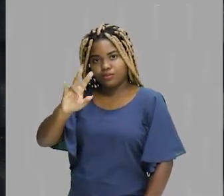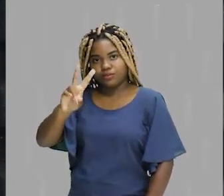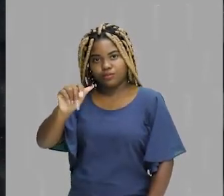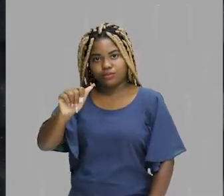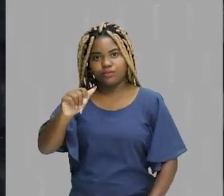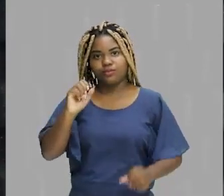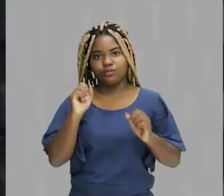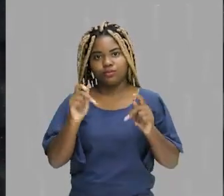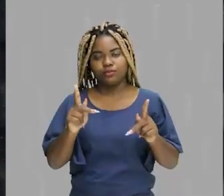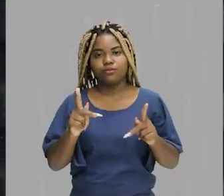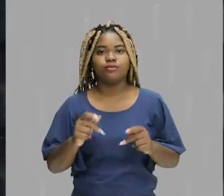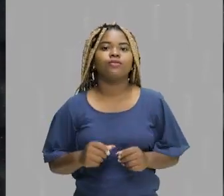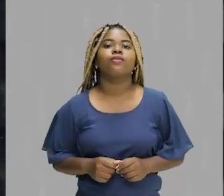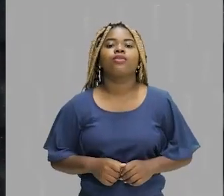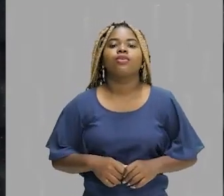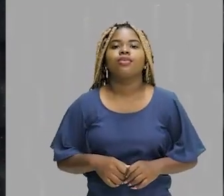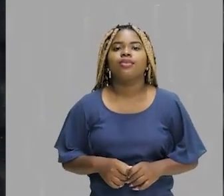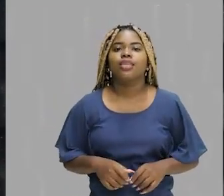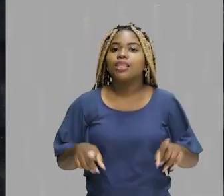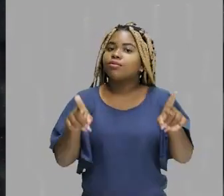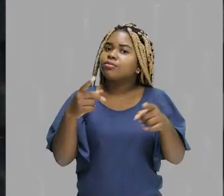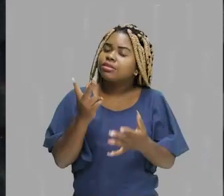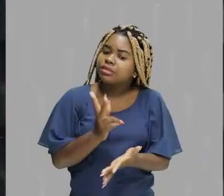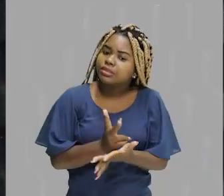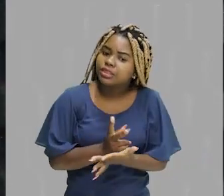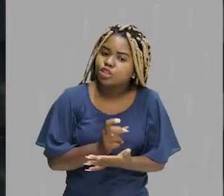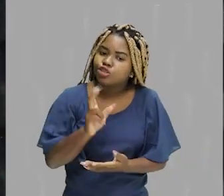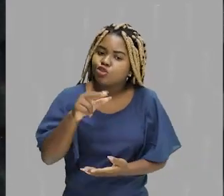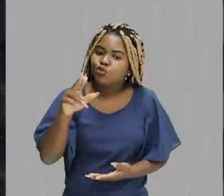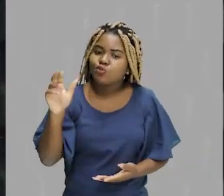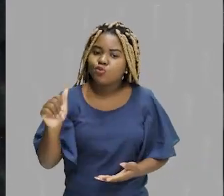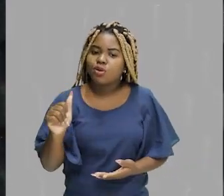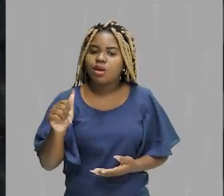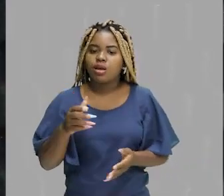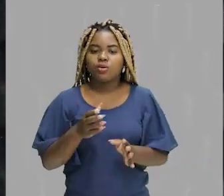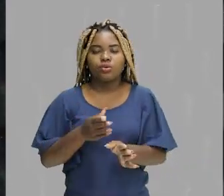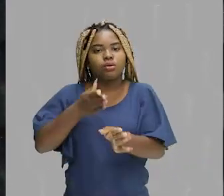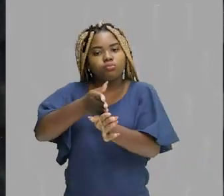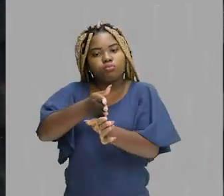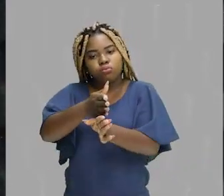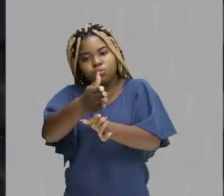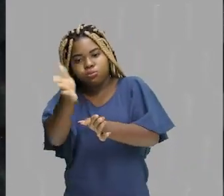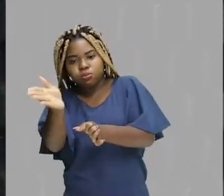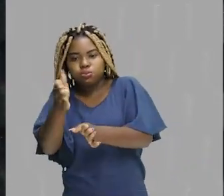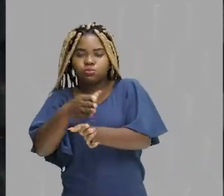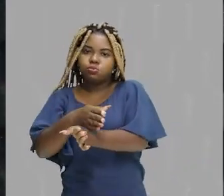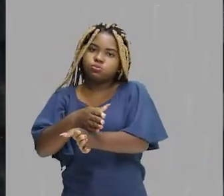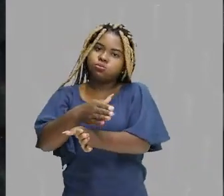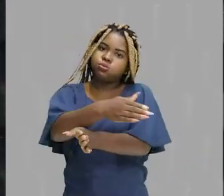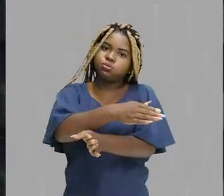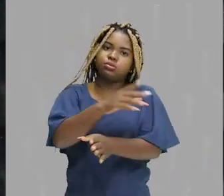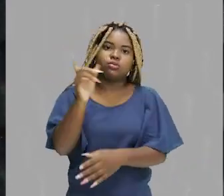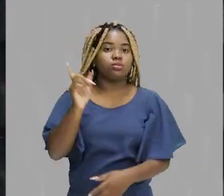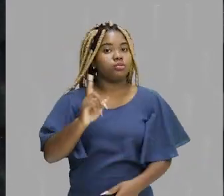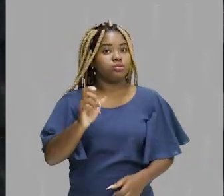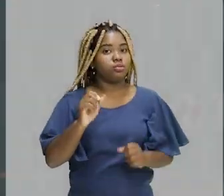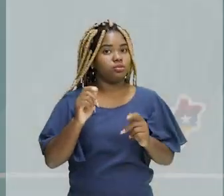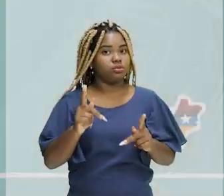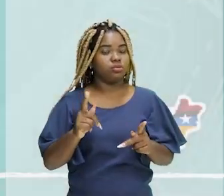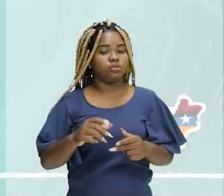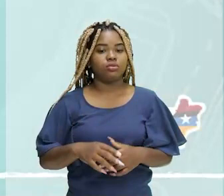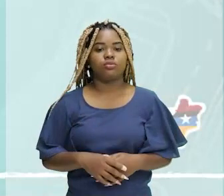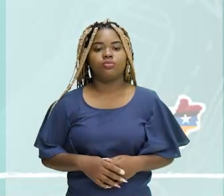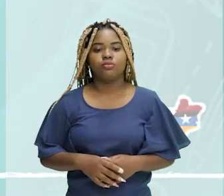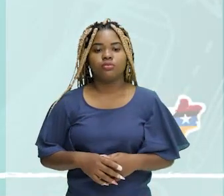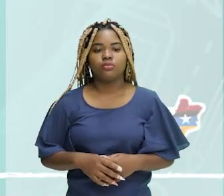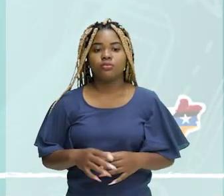IOI. Ou seja, a mistura racêmica ela não vai desviar a luz polarizada. Show de bola? E